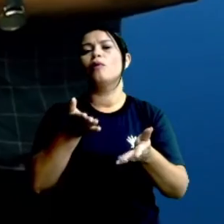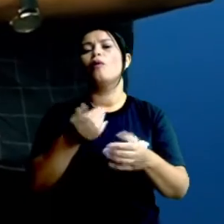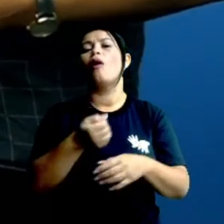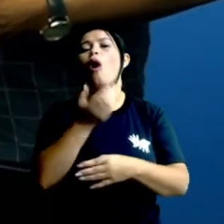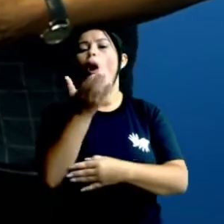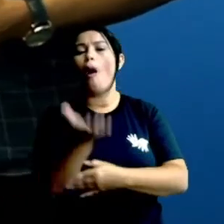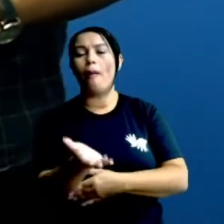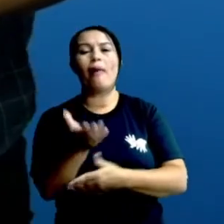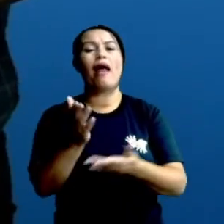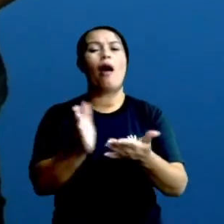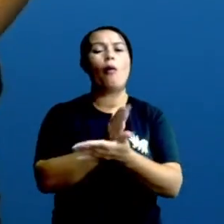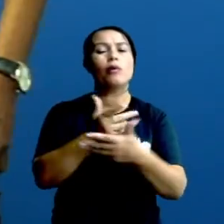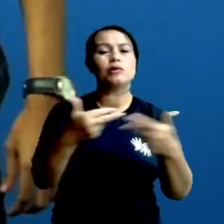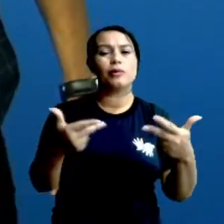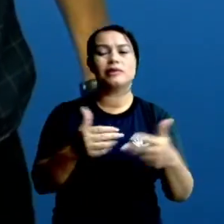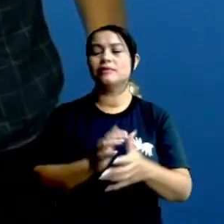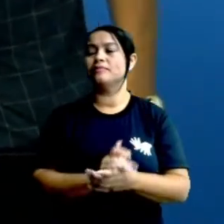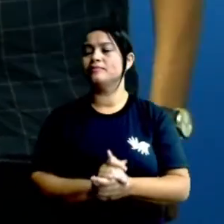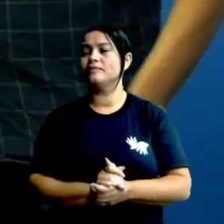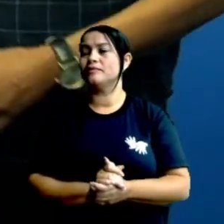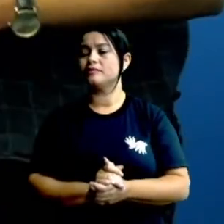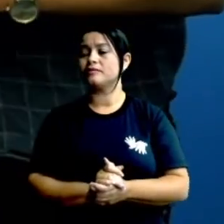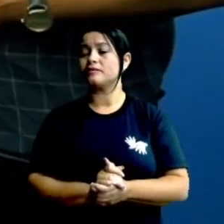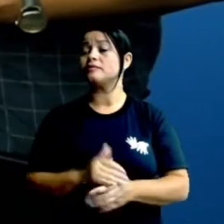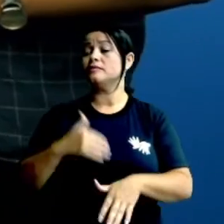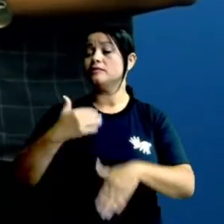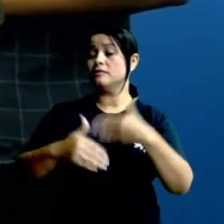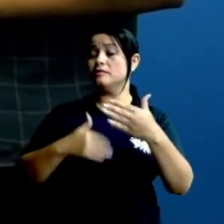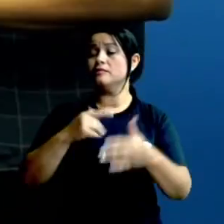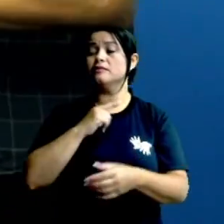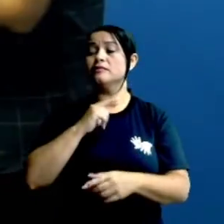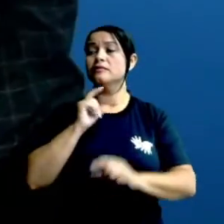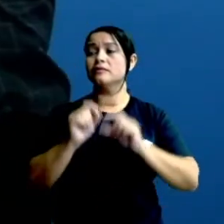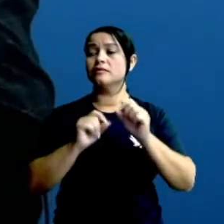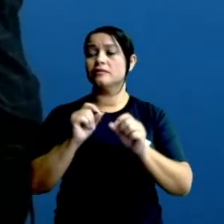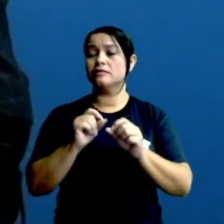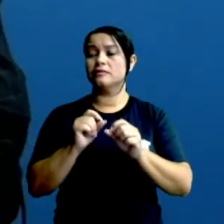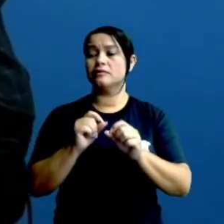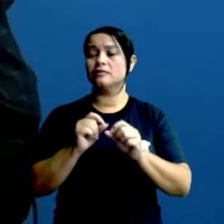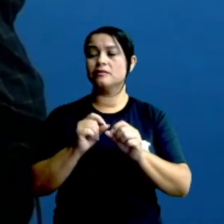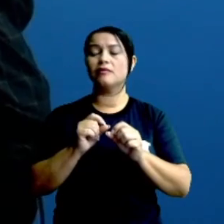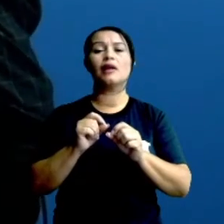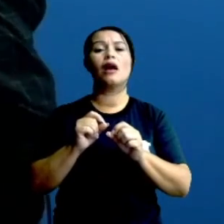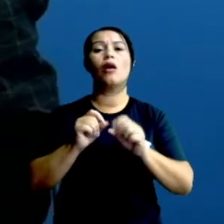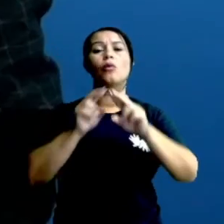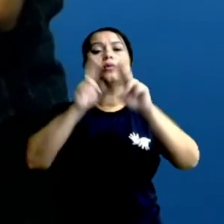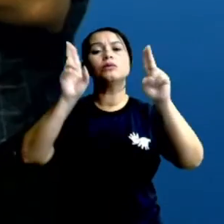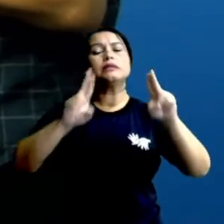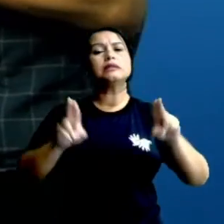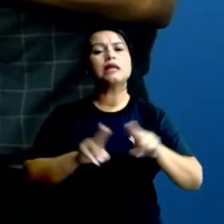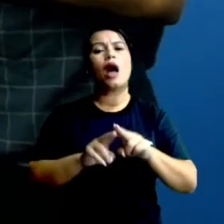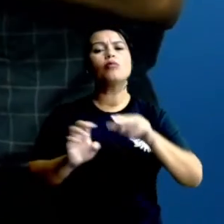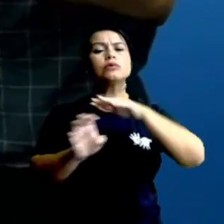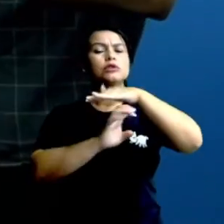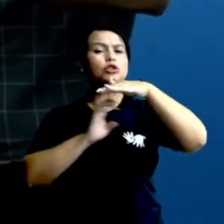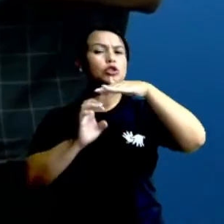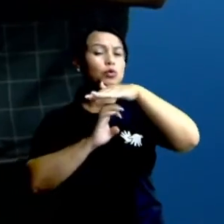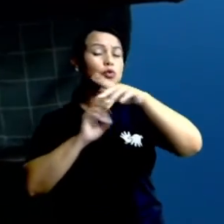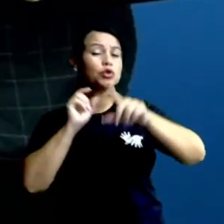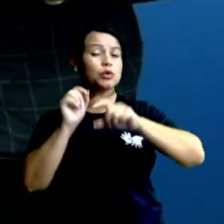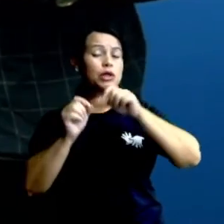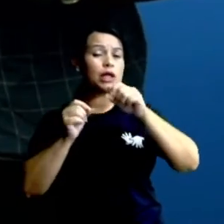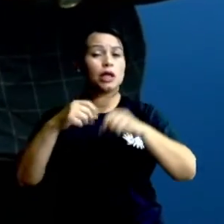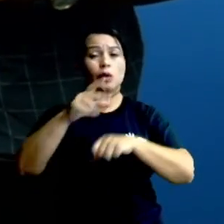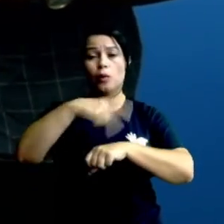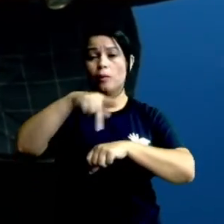né, no popular, tá bom? Bem, dando sequência, a gente tem aqui os ramos industriais, né, que o Brasil desenvolve. O Brasil é um